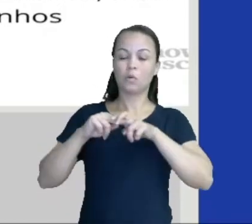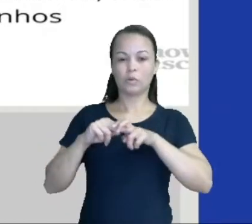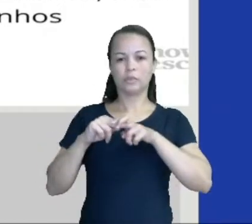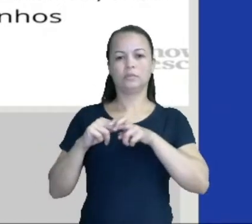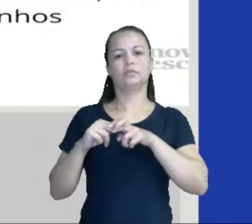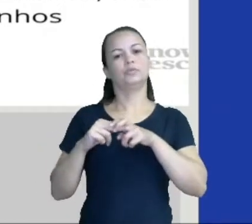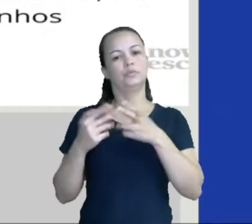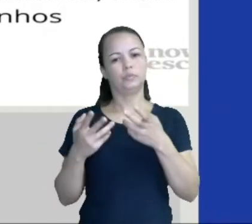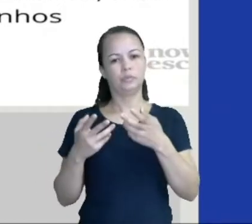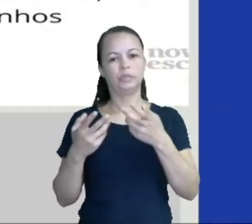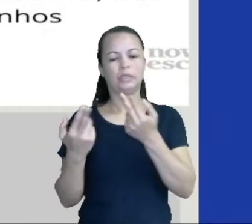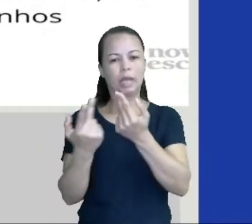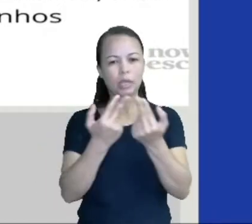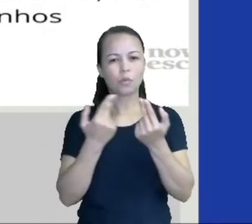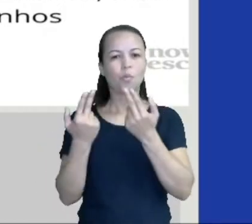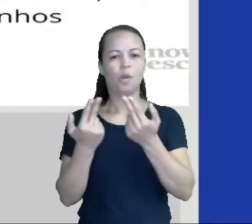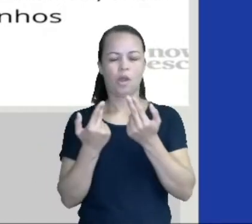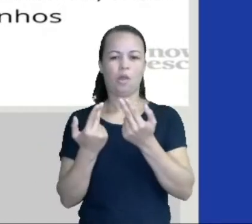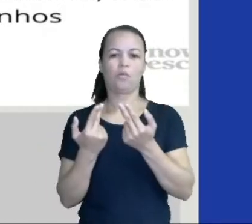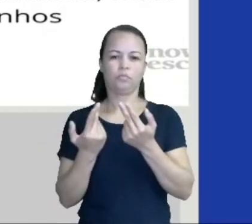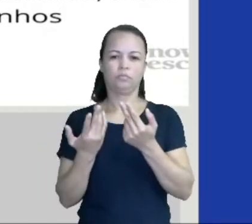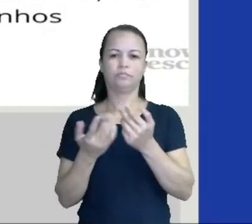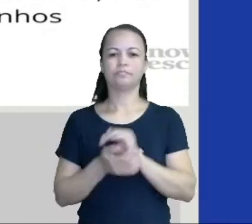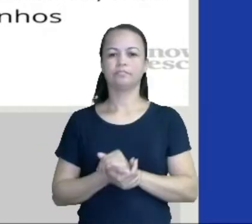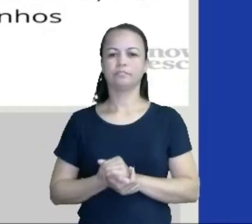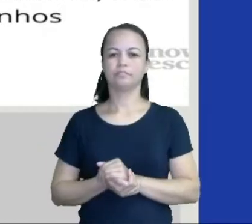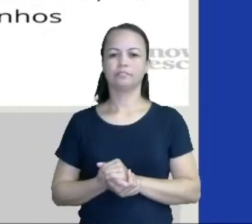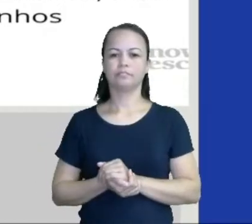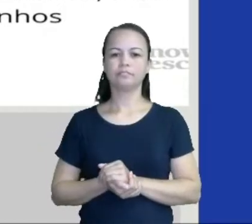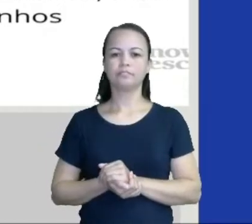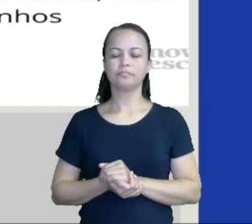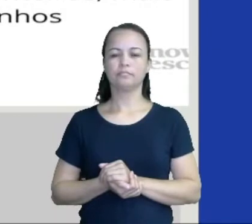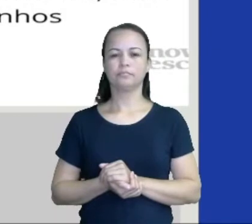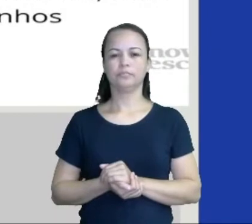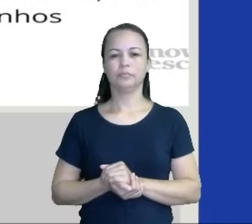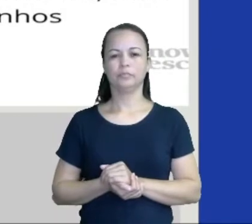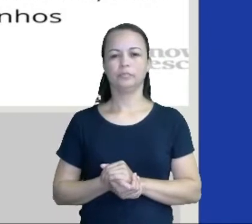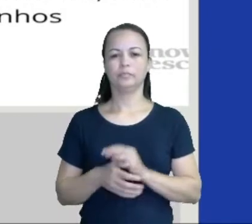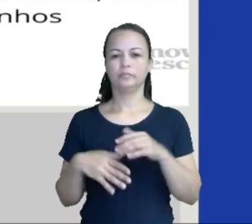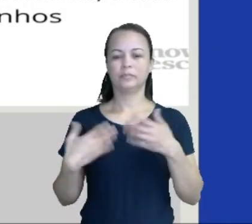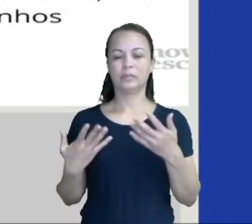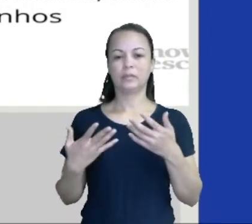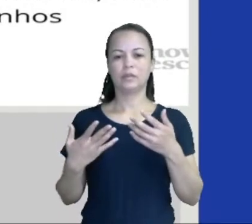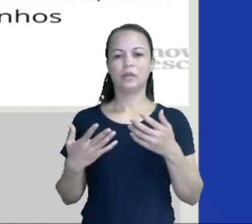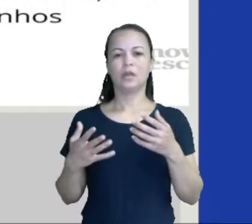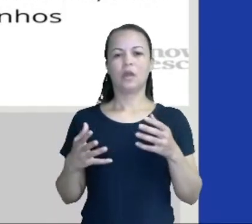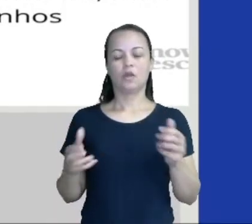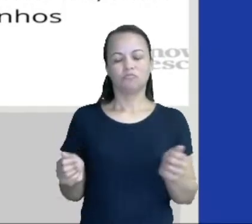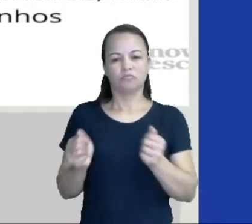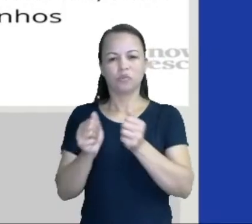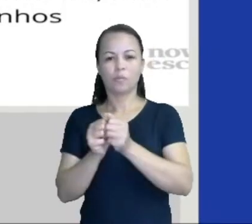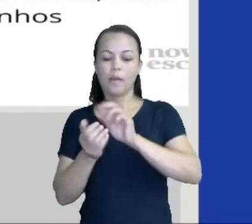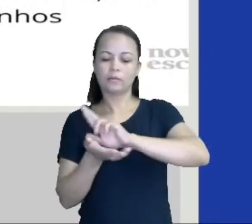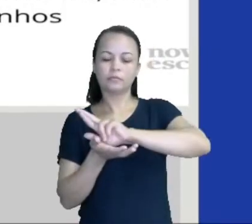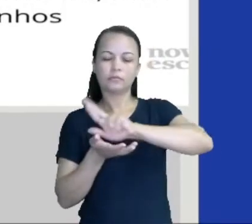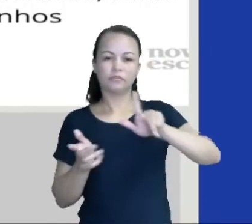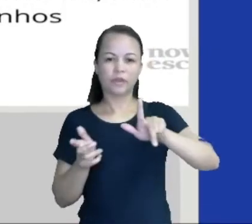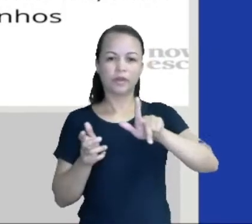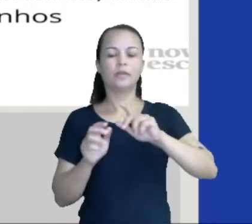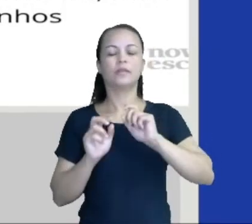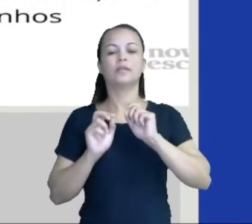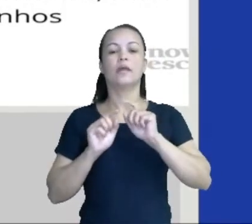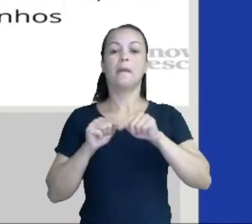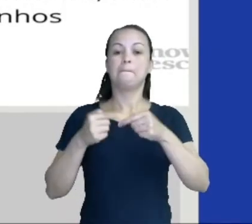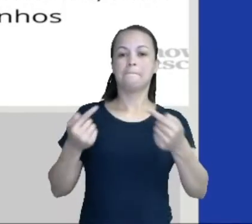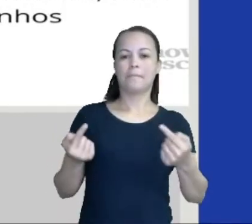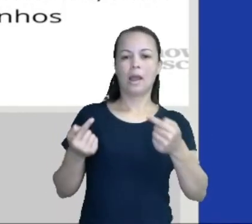dá a mesma quantidade de quadrinho. Veja, formatos diferentes, mas